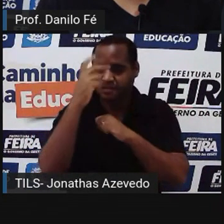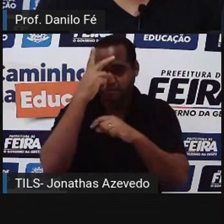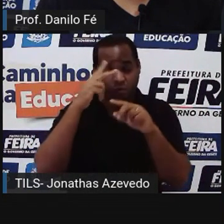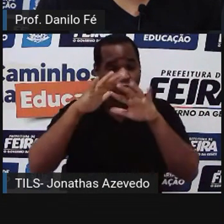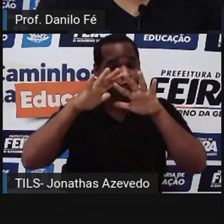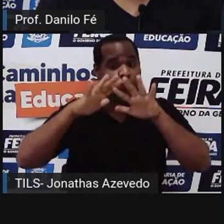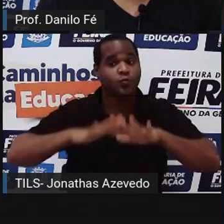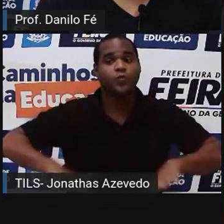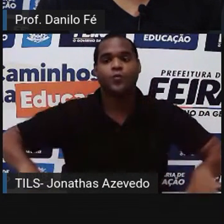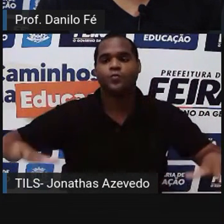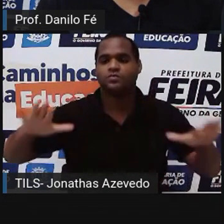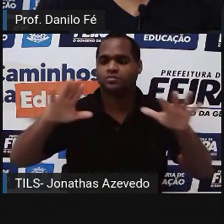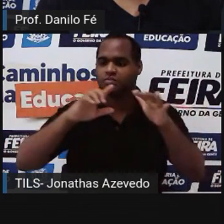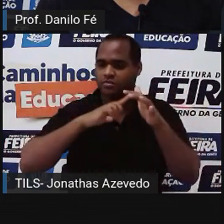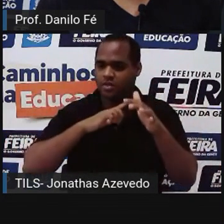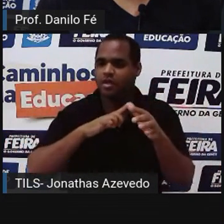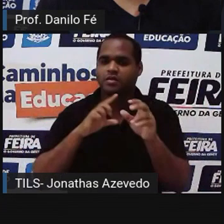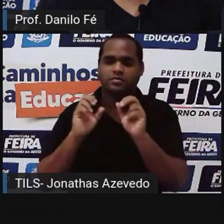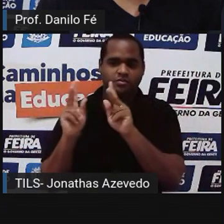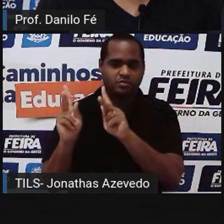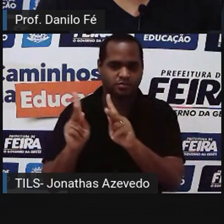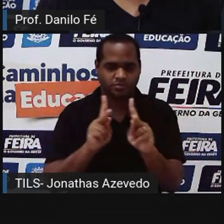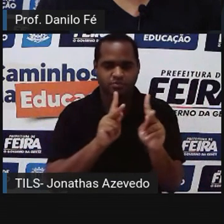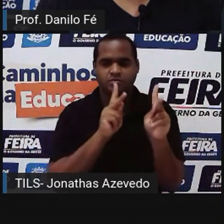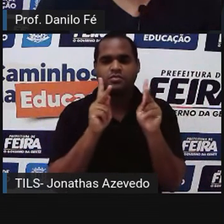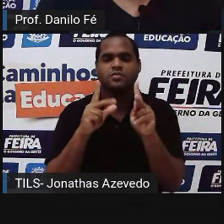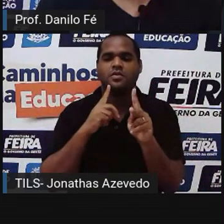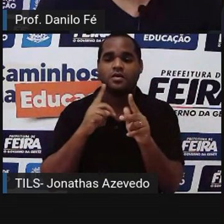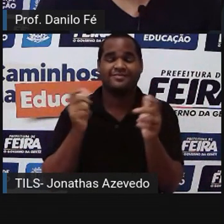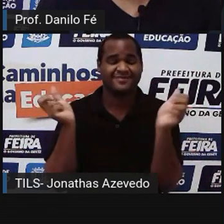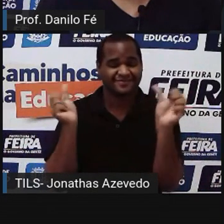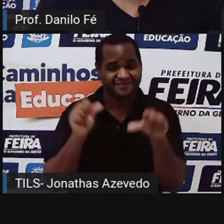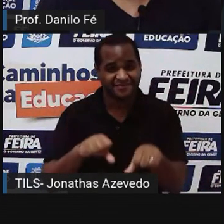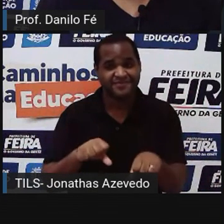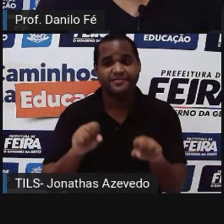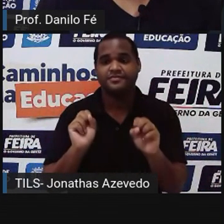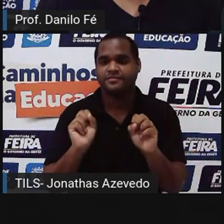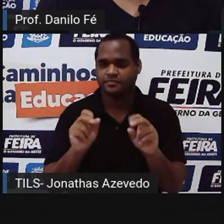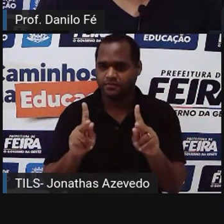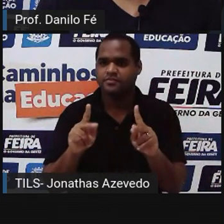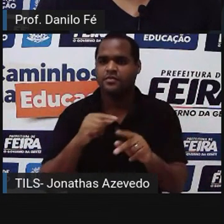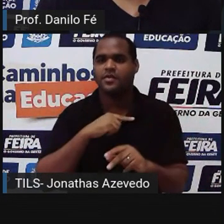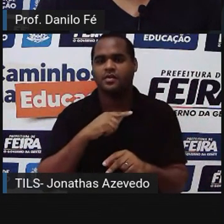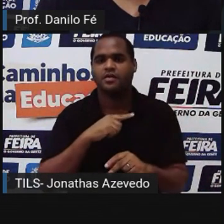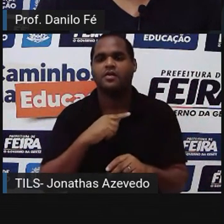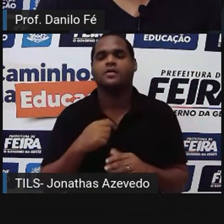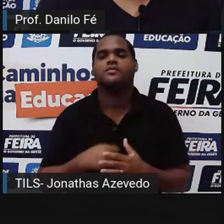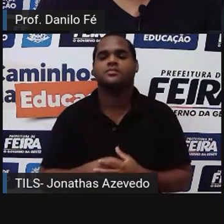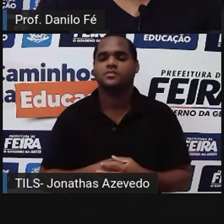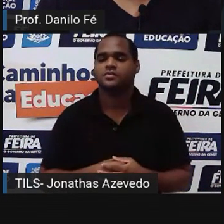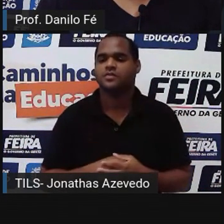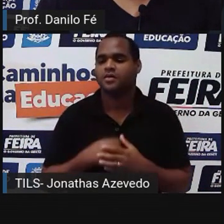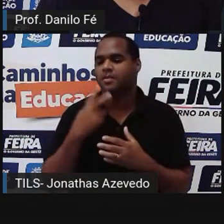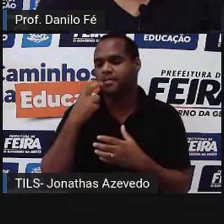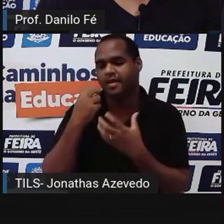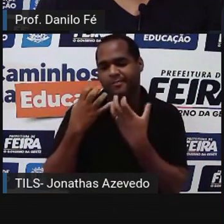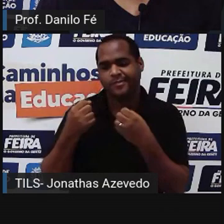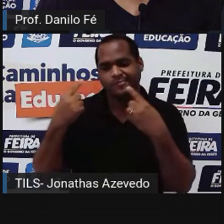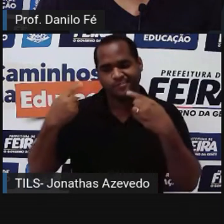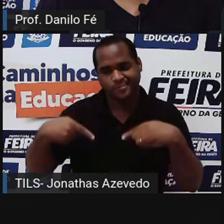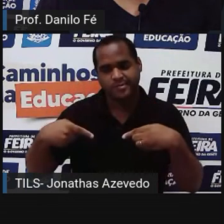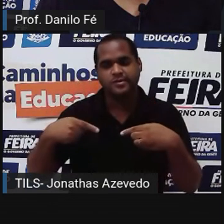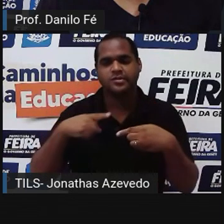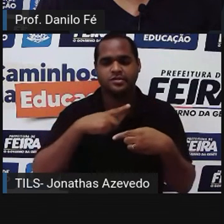que está ao redor. Uma arma cruel que foi adotada nesse conflito.